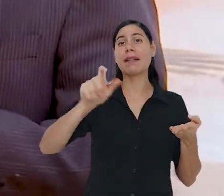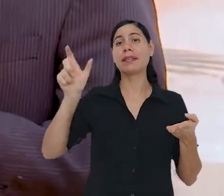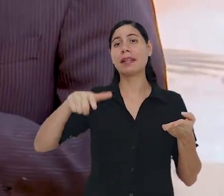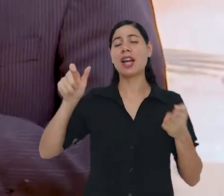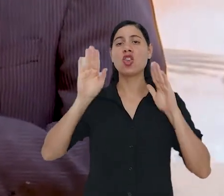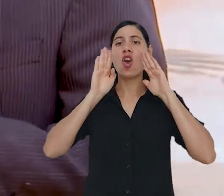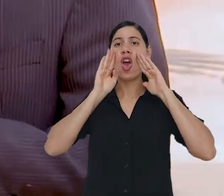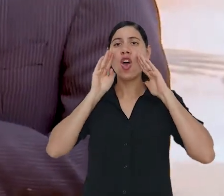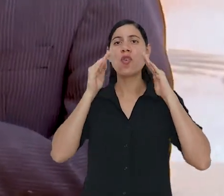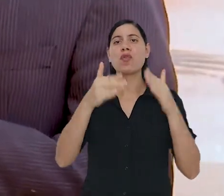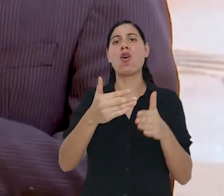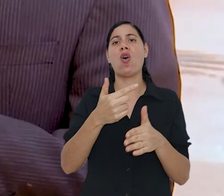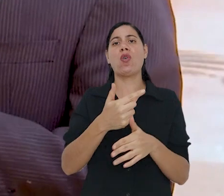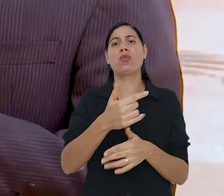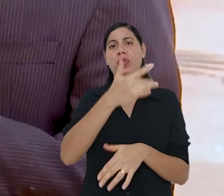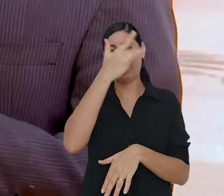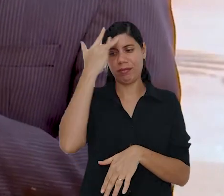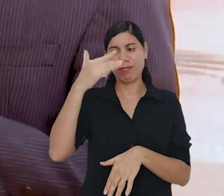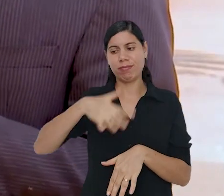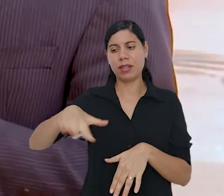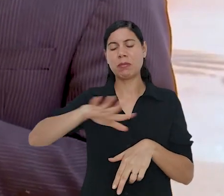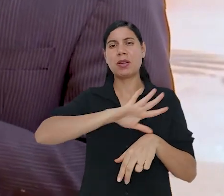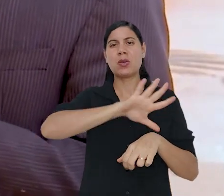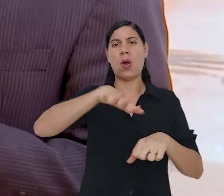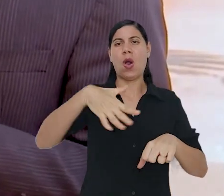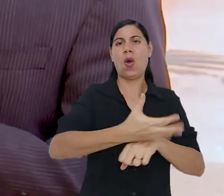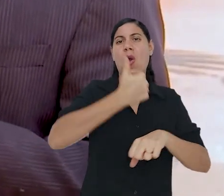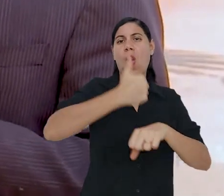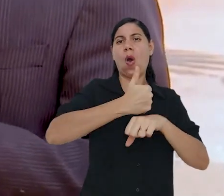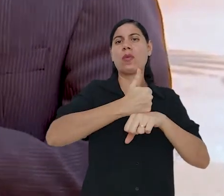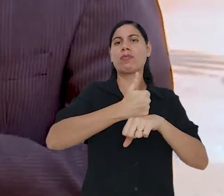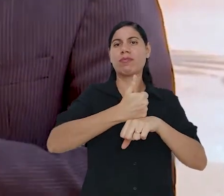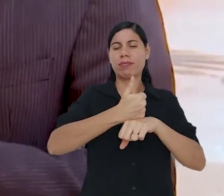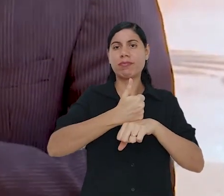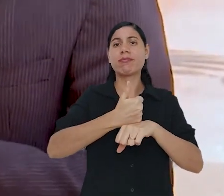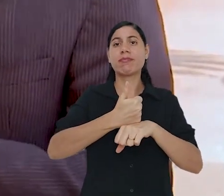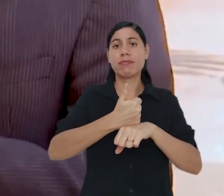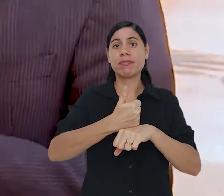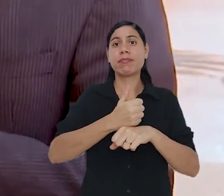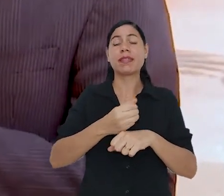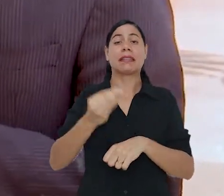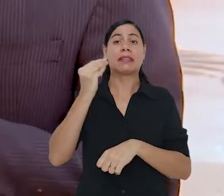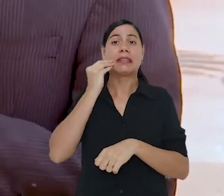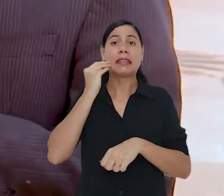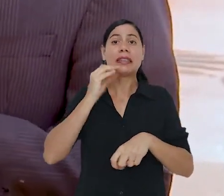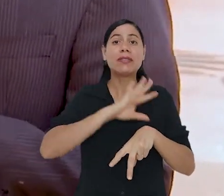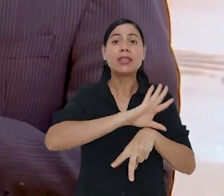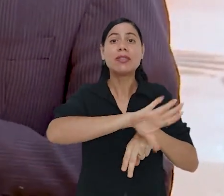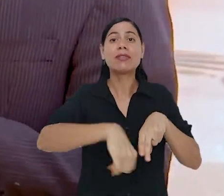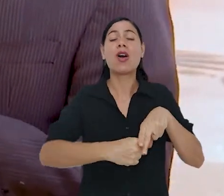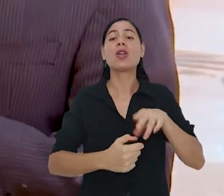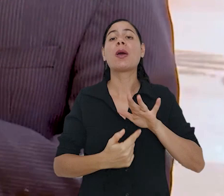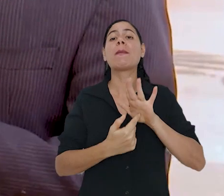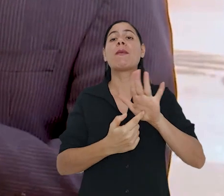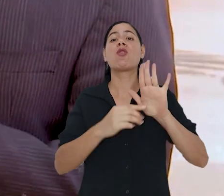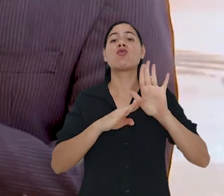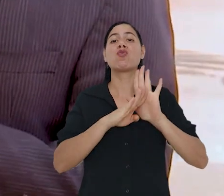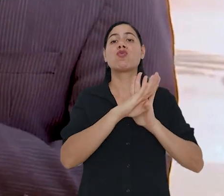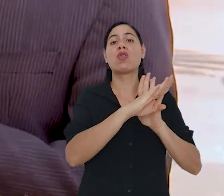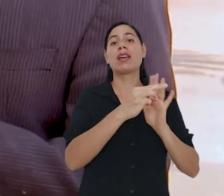dos golpistas no ano passado. Foram 2.300.000 tentativas de fraude, o que representa um aumento de